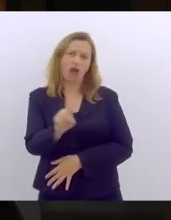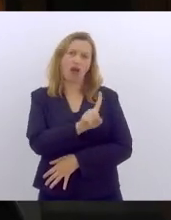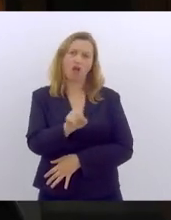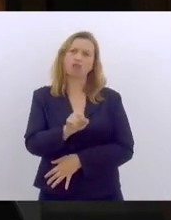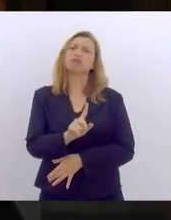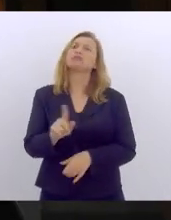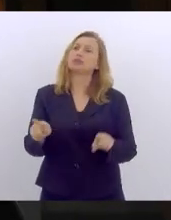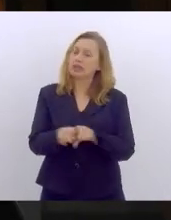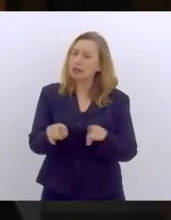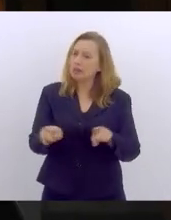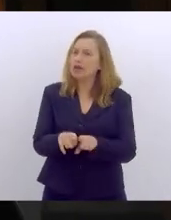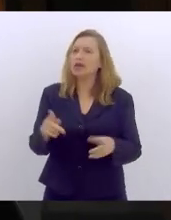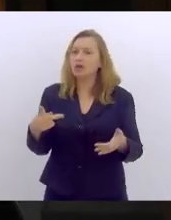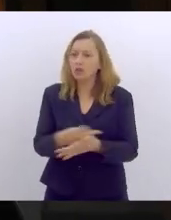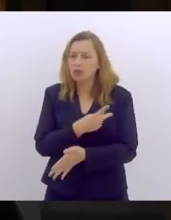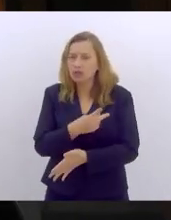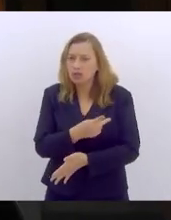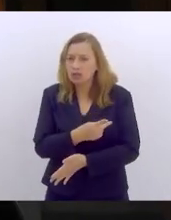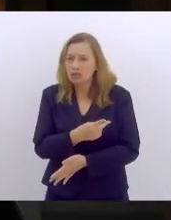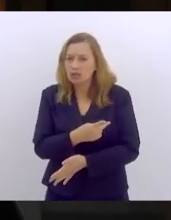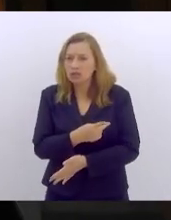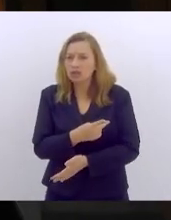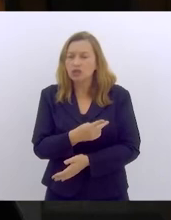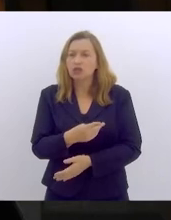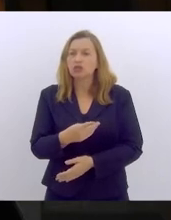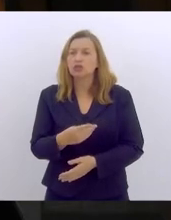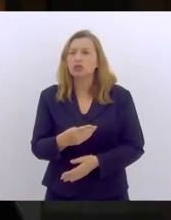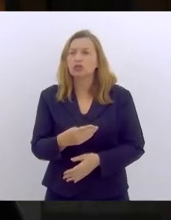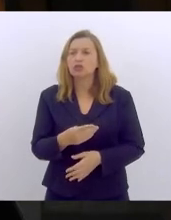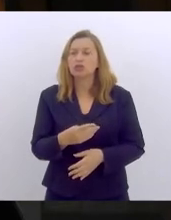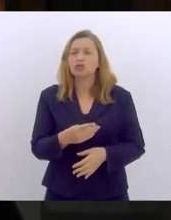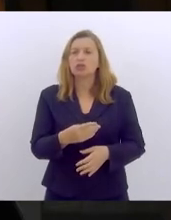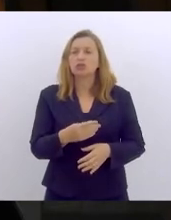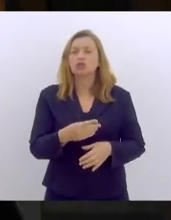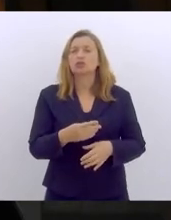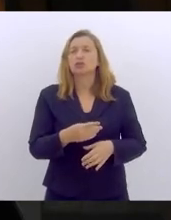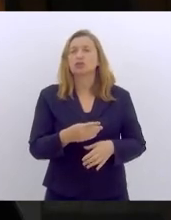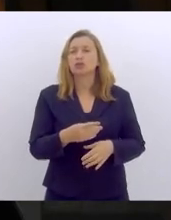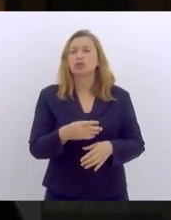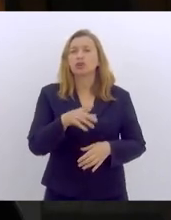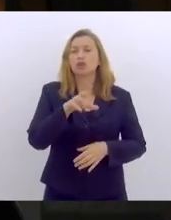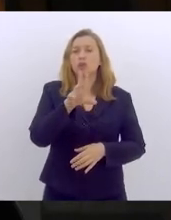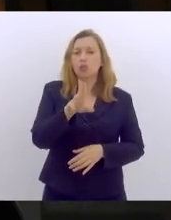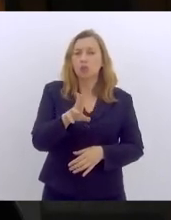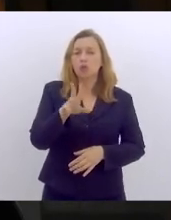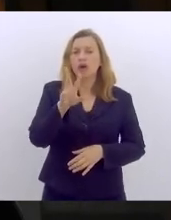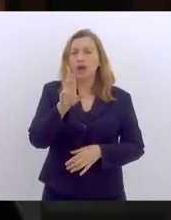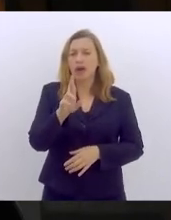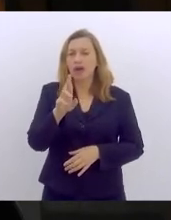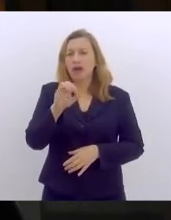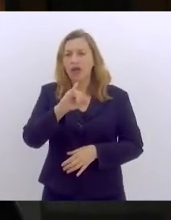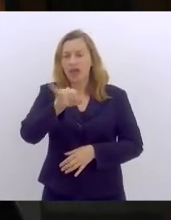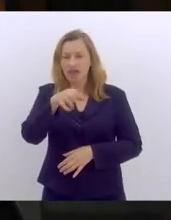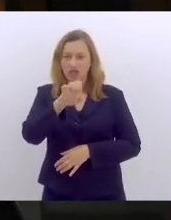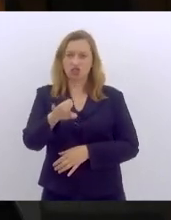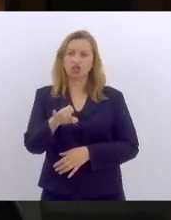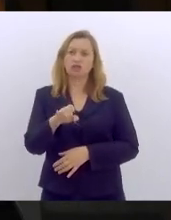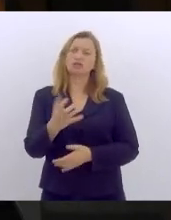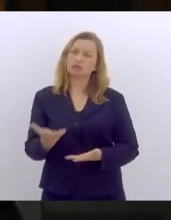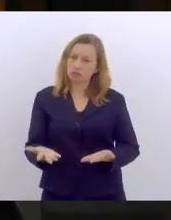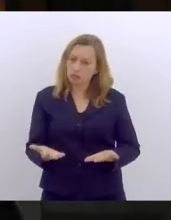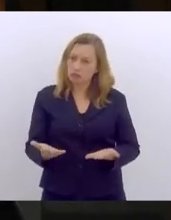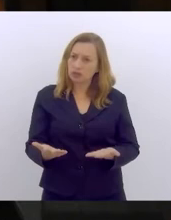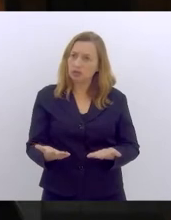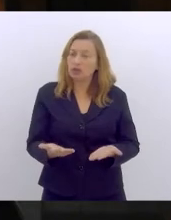também nas delegações que o governo fez para a UERJ. Então, passou a ser